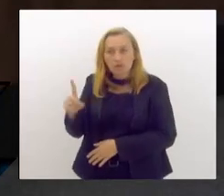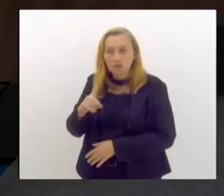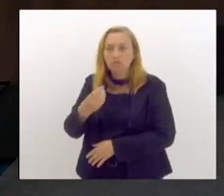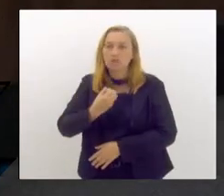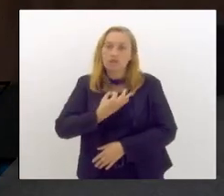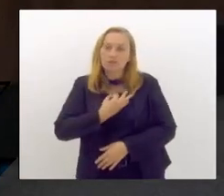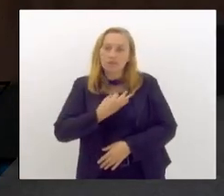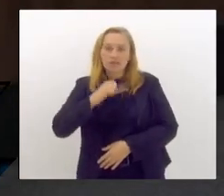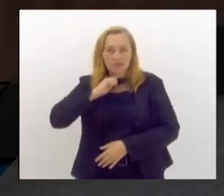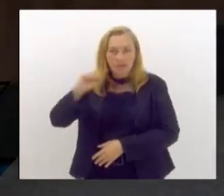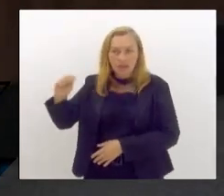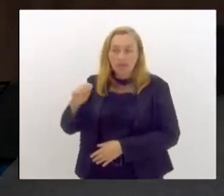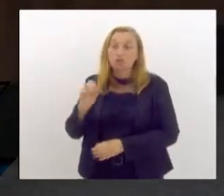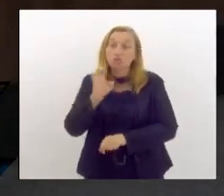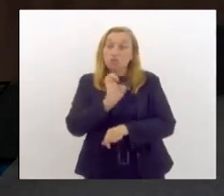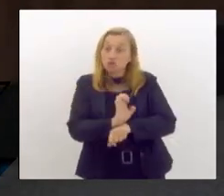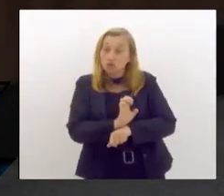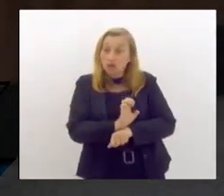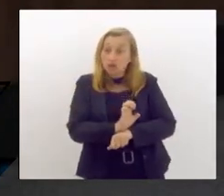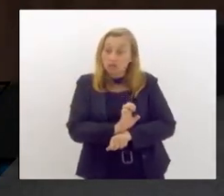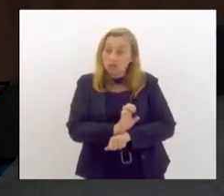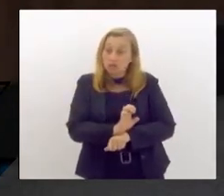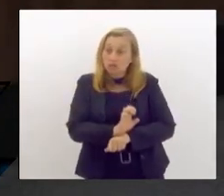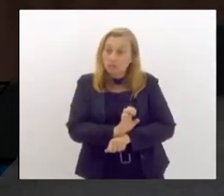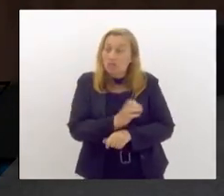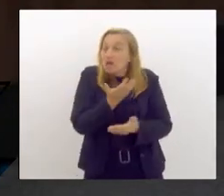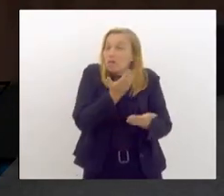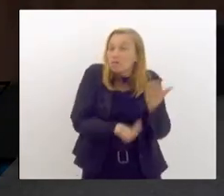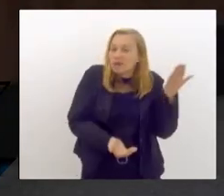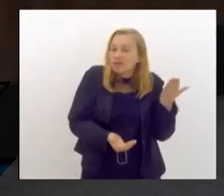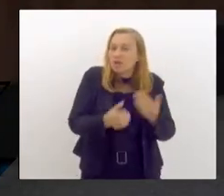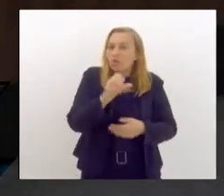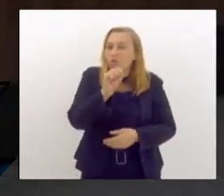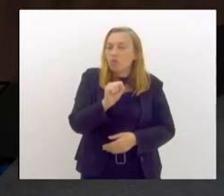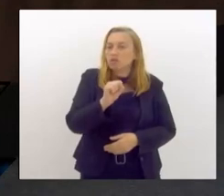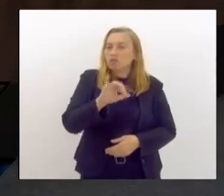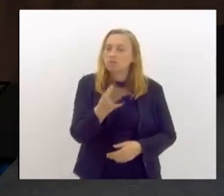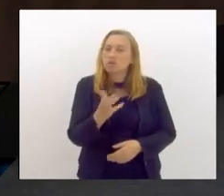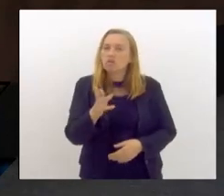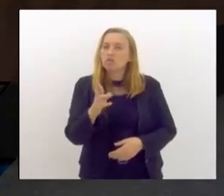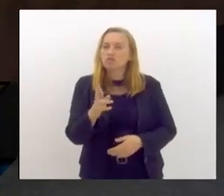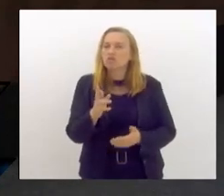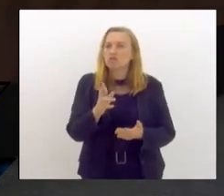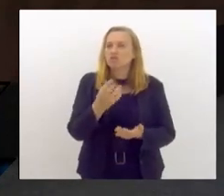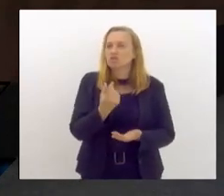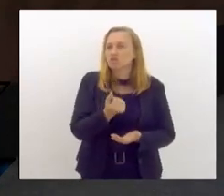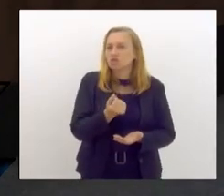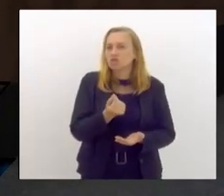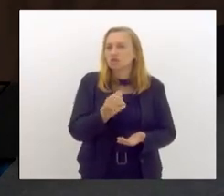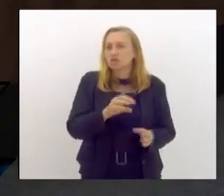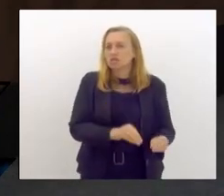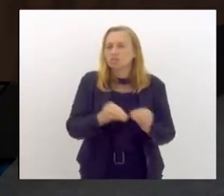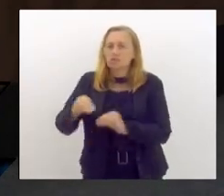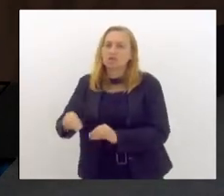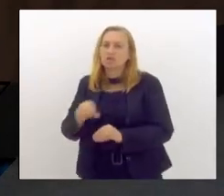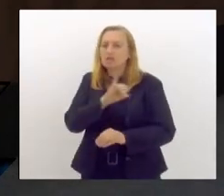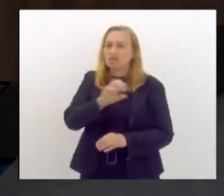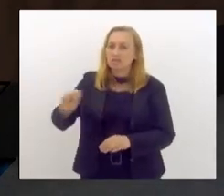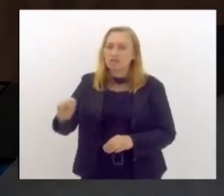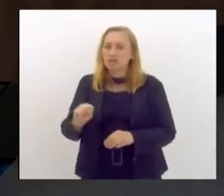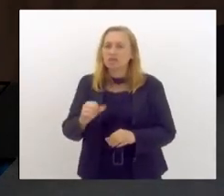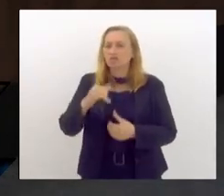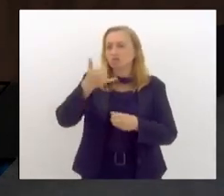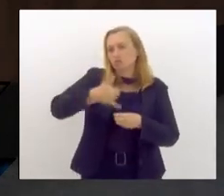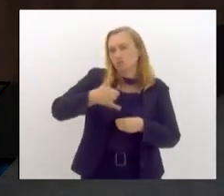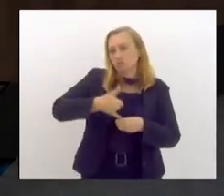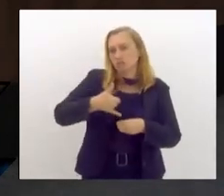medalha num Estado que perdeu 8 bilhões de receitas no ano passado com a mudança do ICMS dos combustíveis, que está em